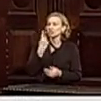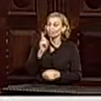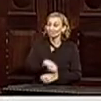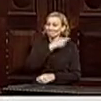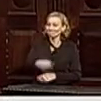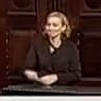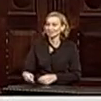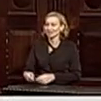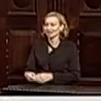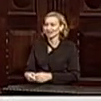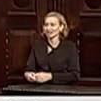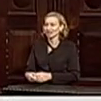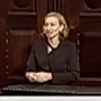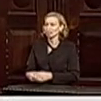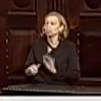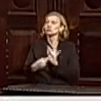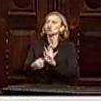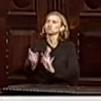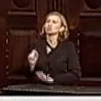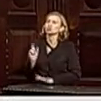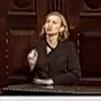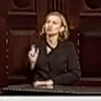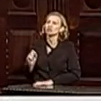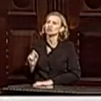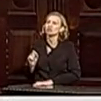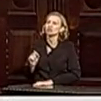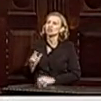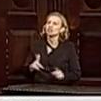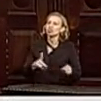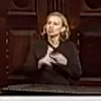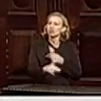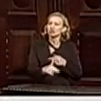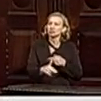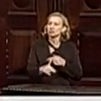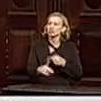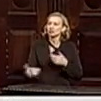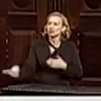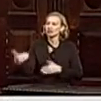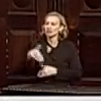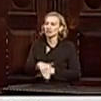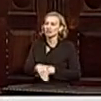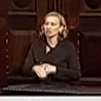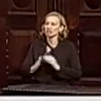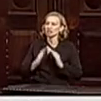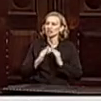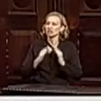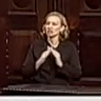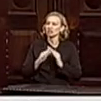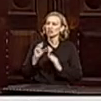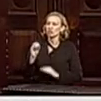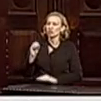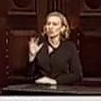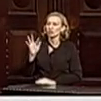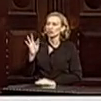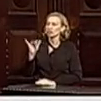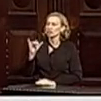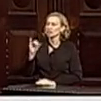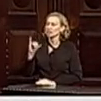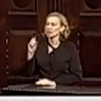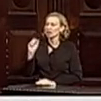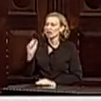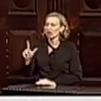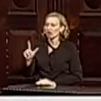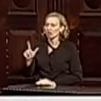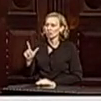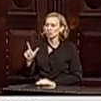cancelada, alegando o Ministério Público o impedimento de entrada na casa de uma oficial de justiça para o cumprimento de uma